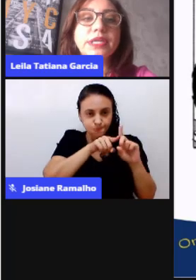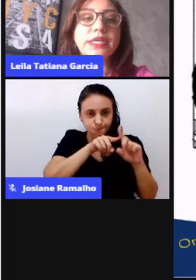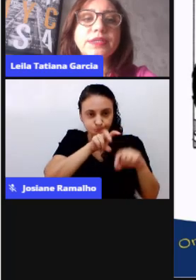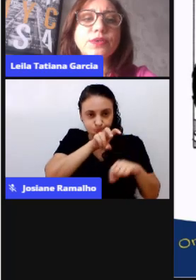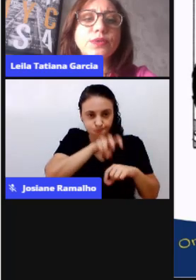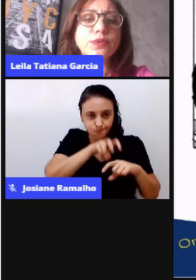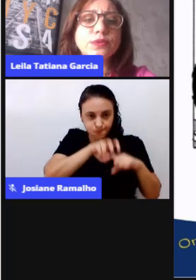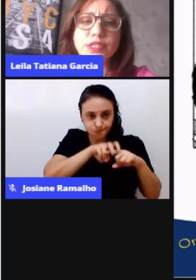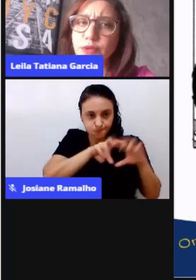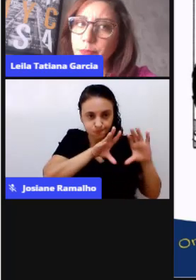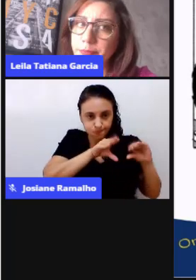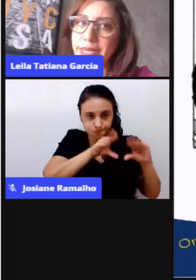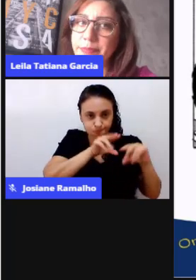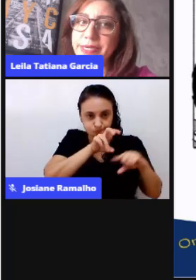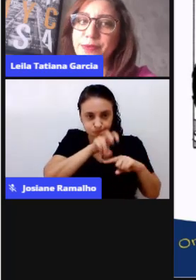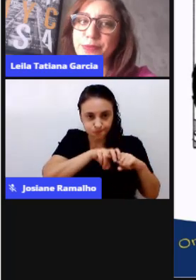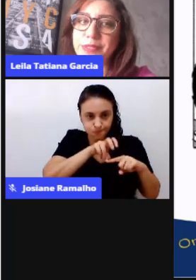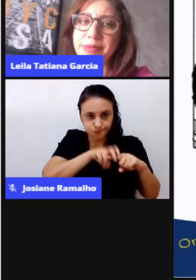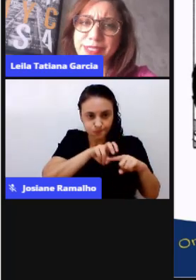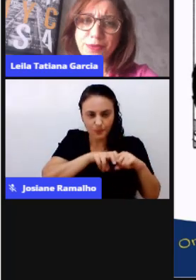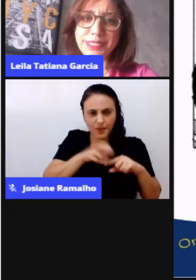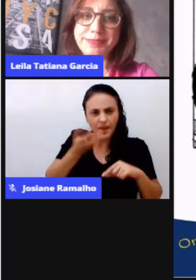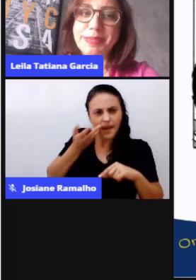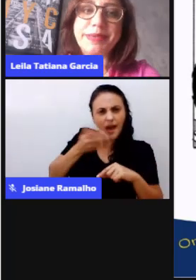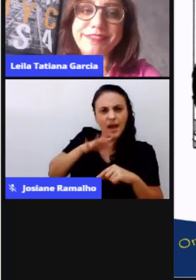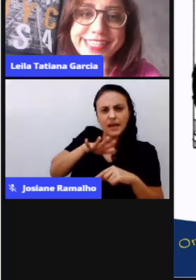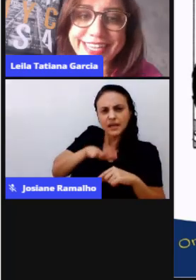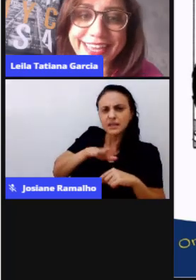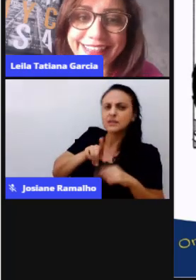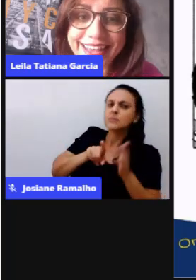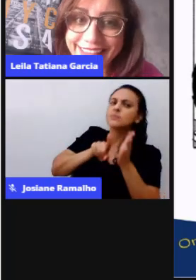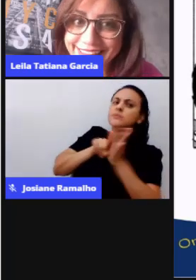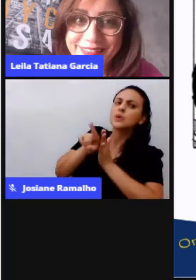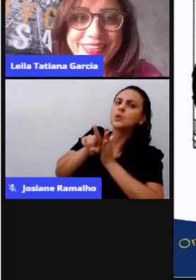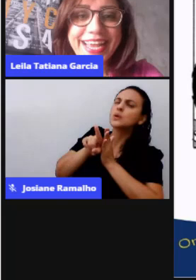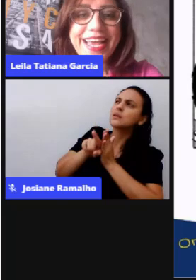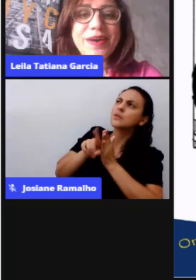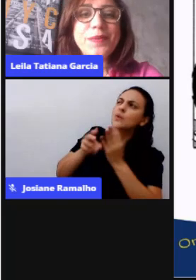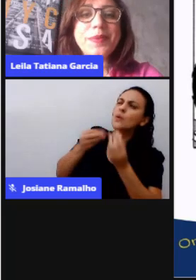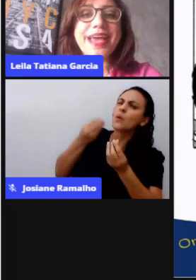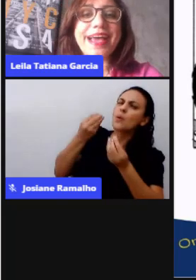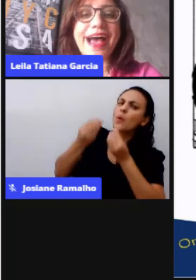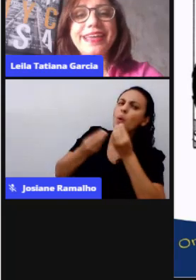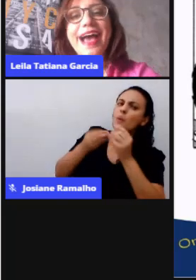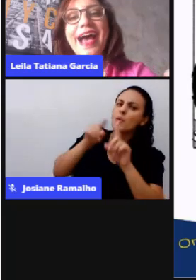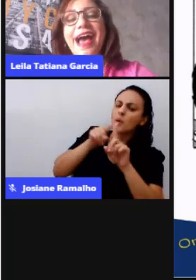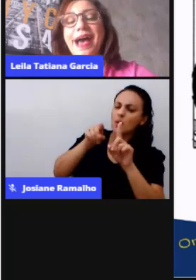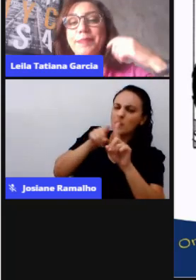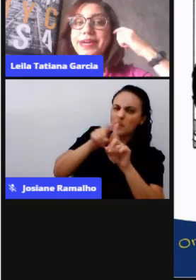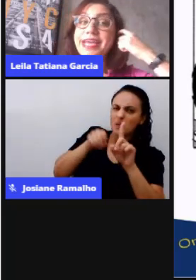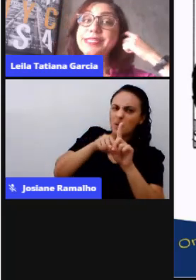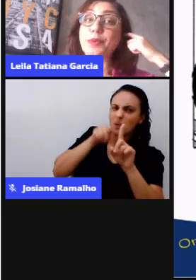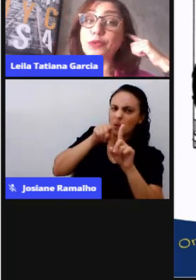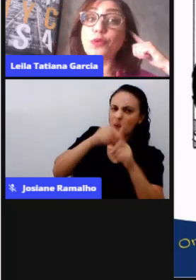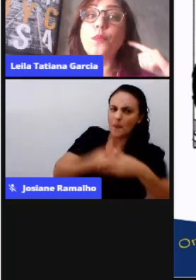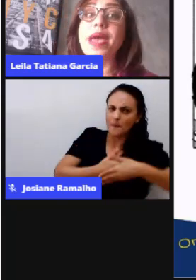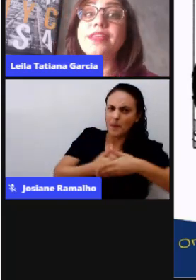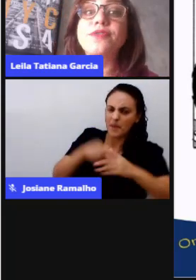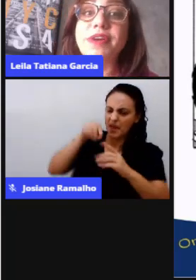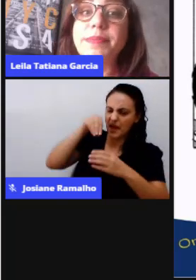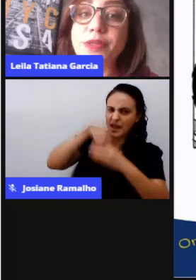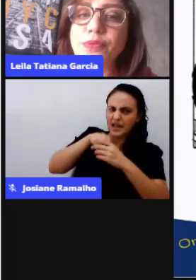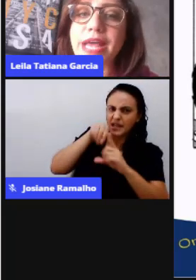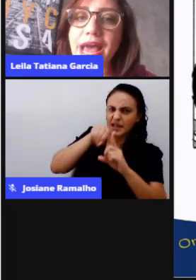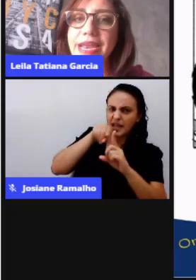criança perguntando, desculpe pela pergunta, mas como esse bebê vai sair daí? Aí a mãe responde,